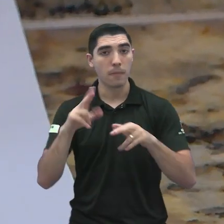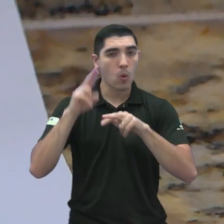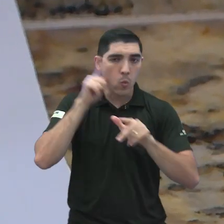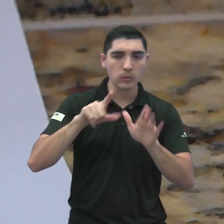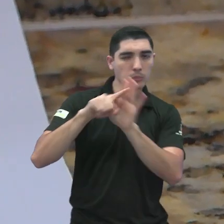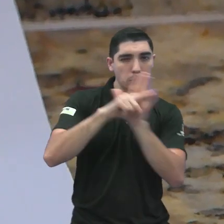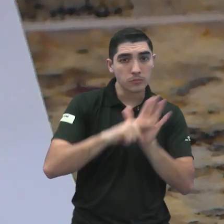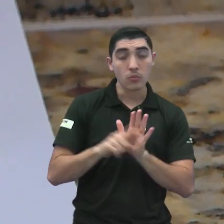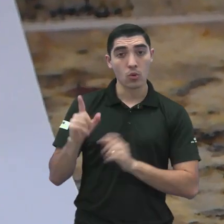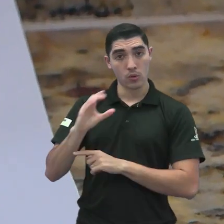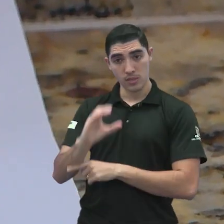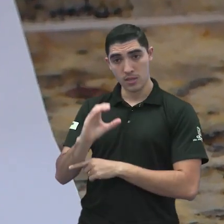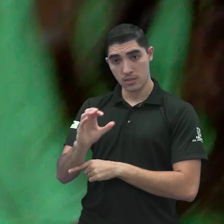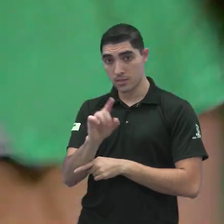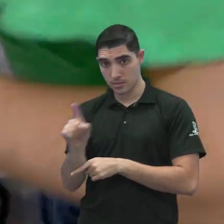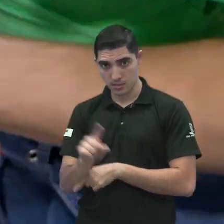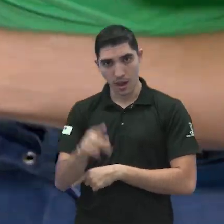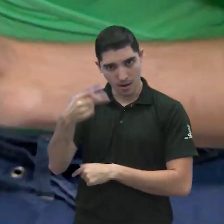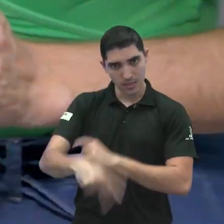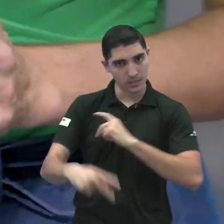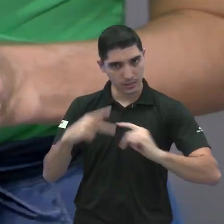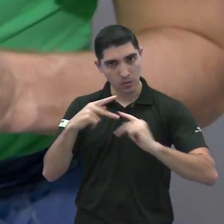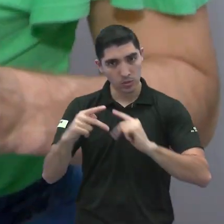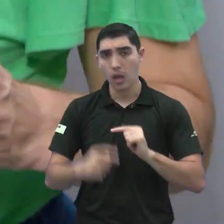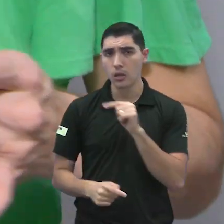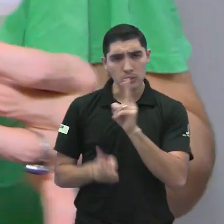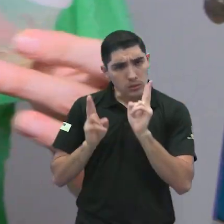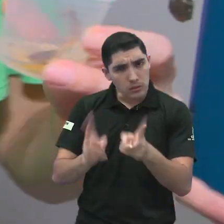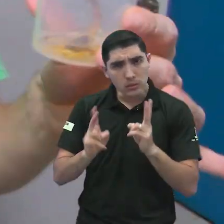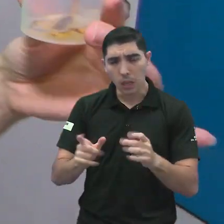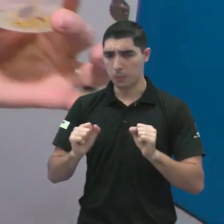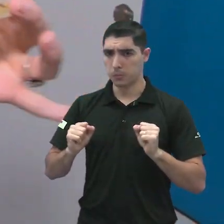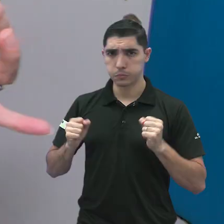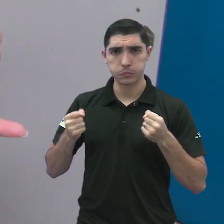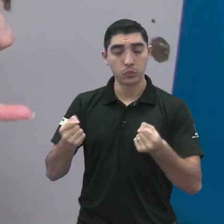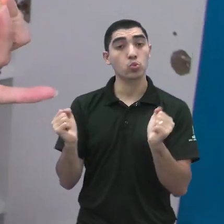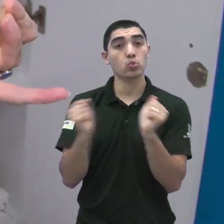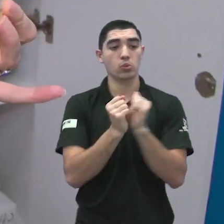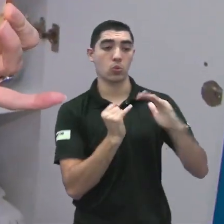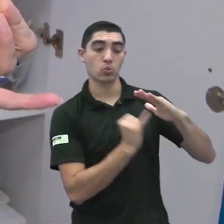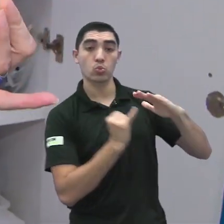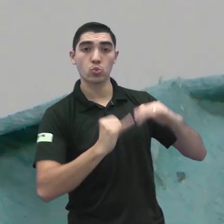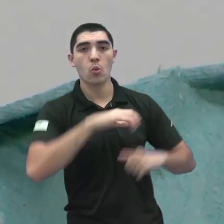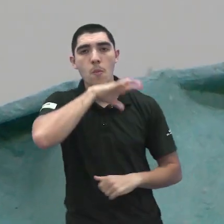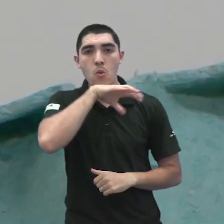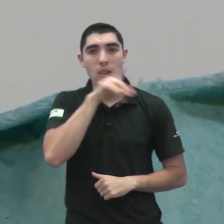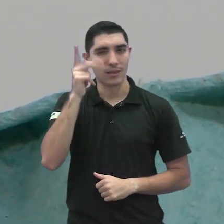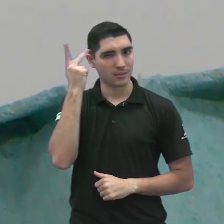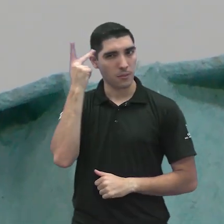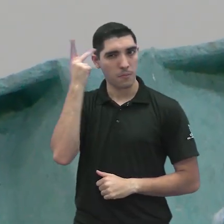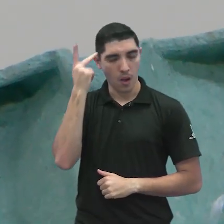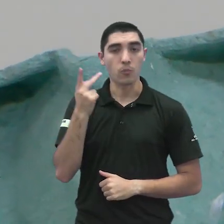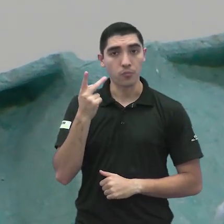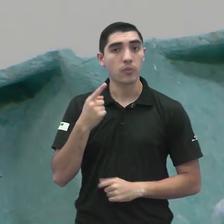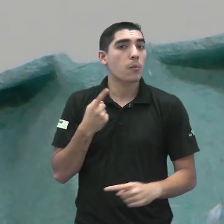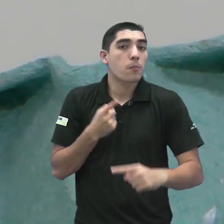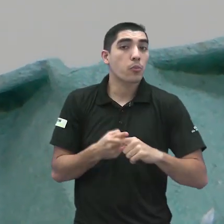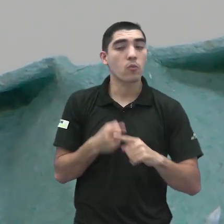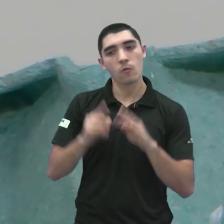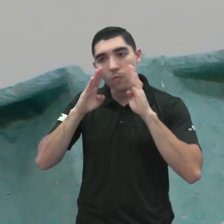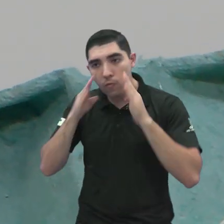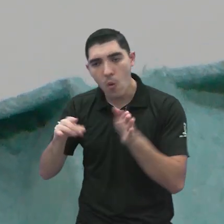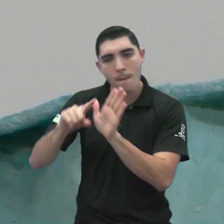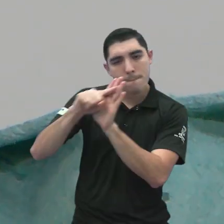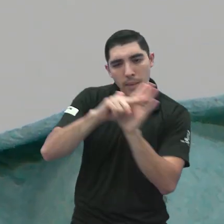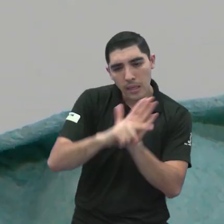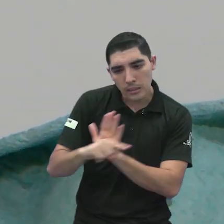estudos, o CCZ de São José realiza um trabalho de cooperação com o Instituto Butantan, em São Paulo, voltado para